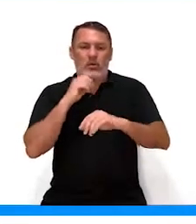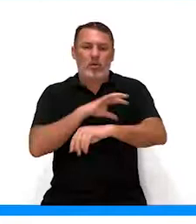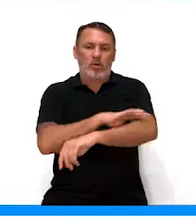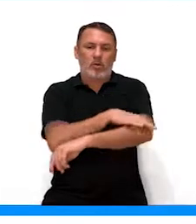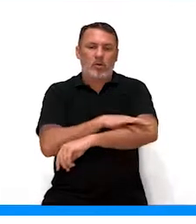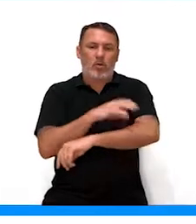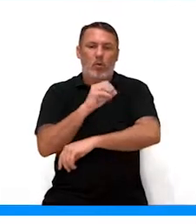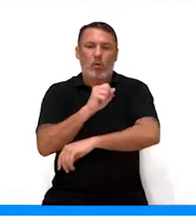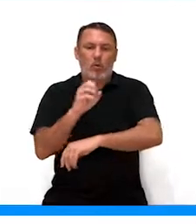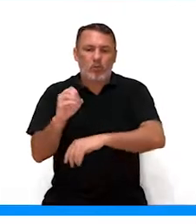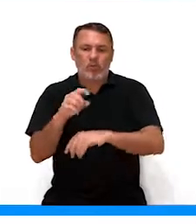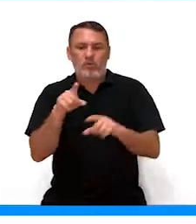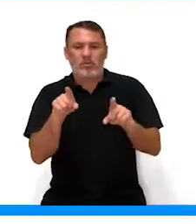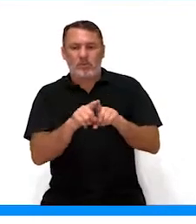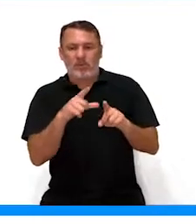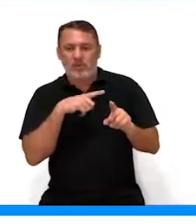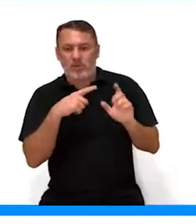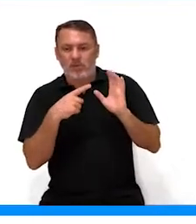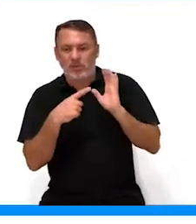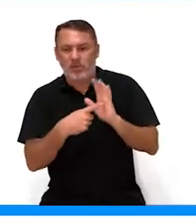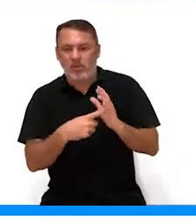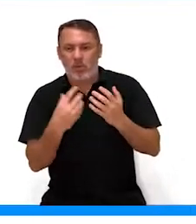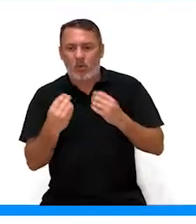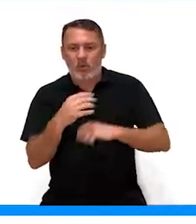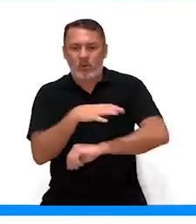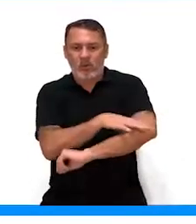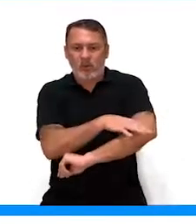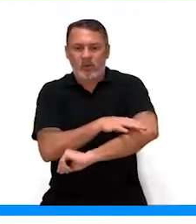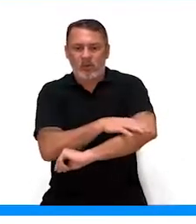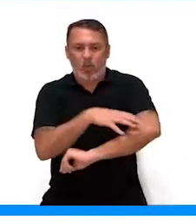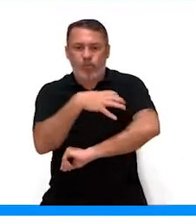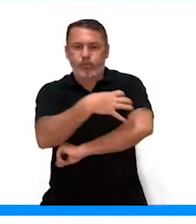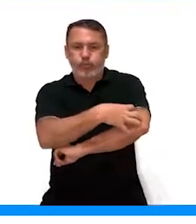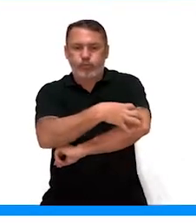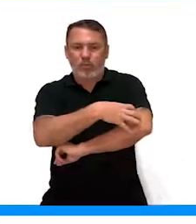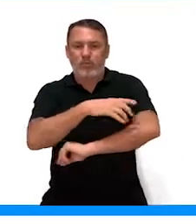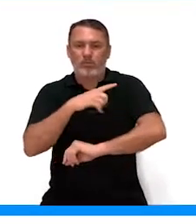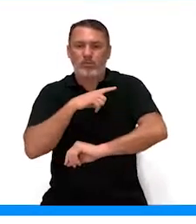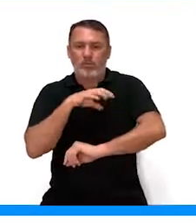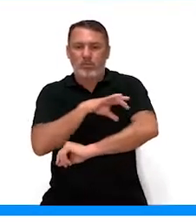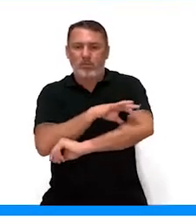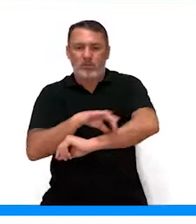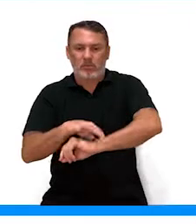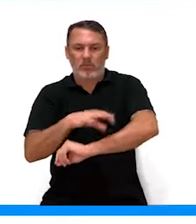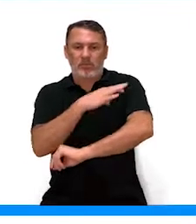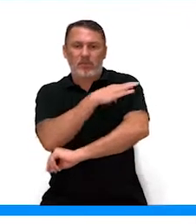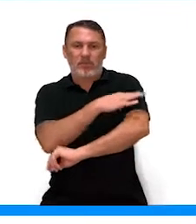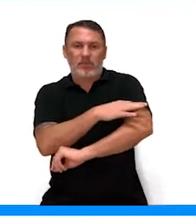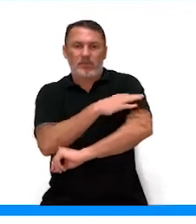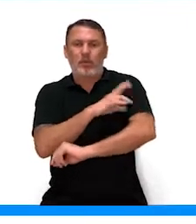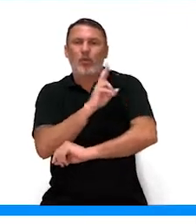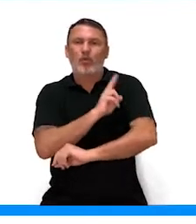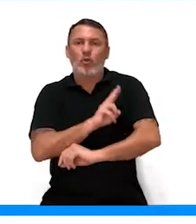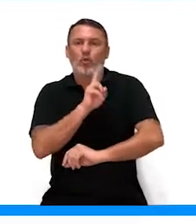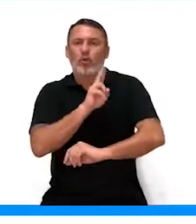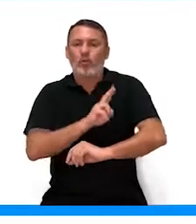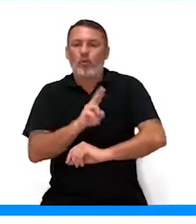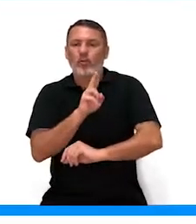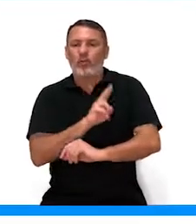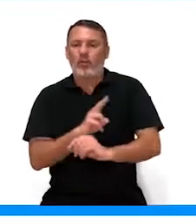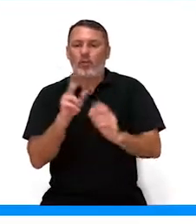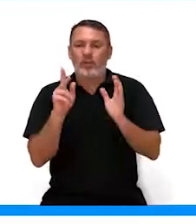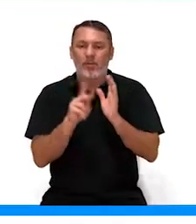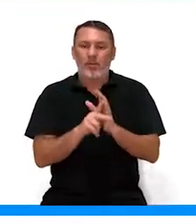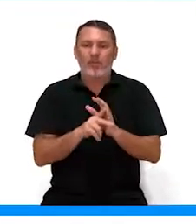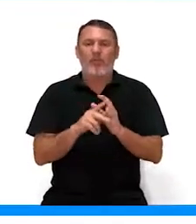da pele. Nós temos os ossos que estão mostrando para vocês aí. A patela do joelho é um osso, a tíbia e a fíbula são